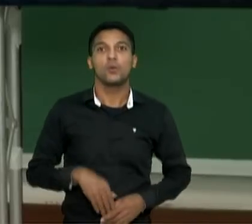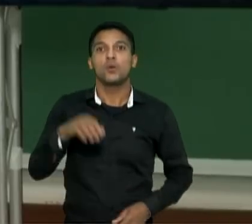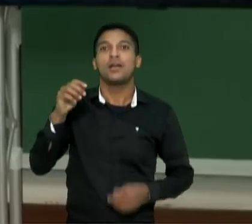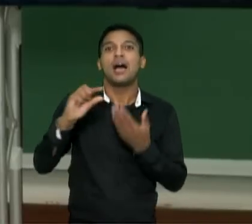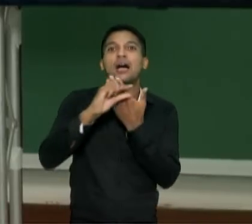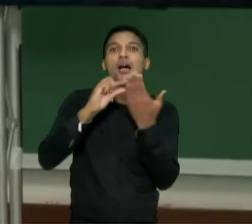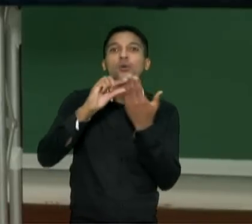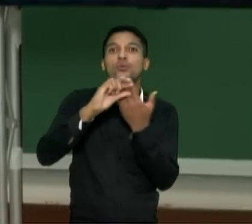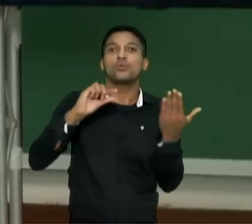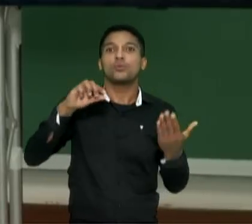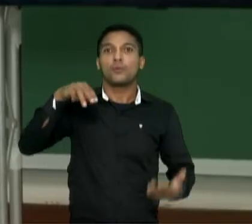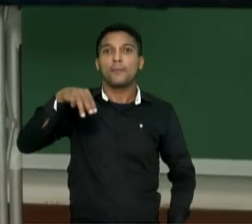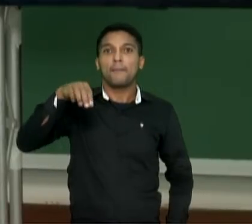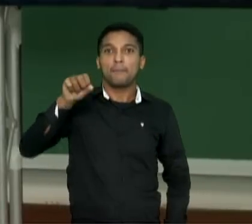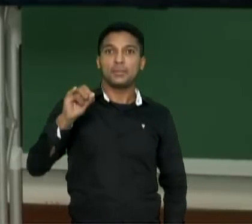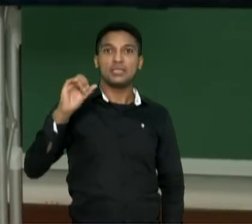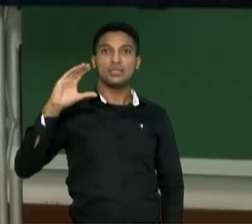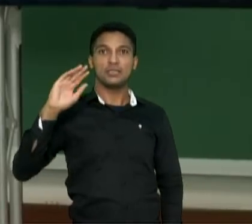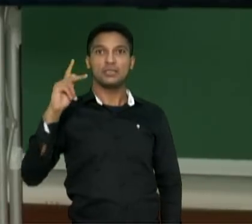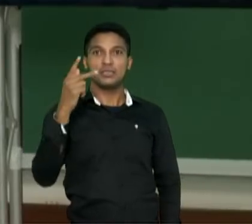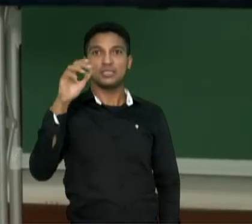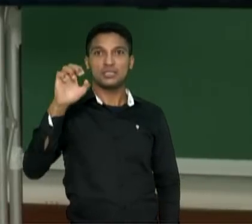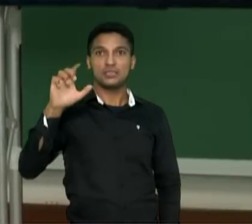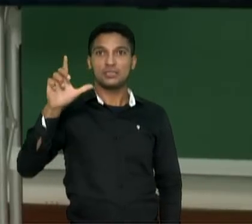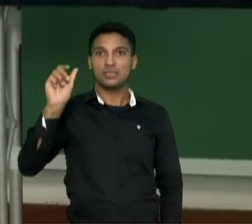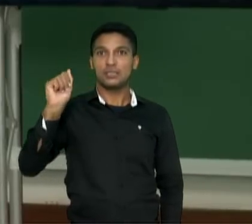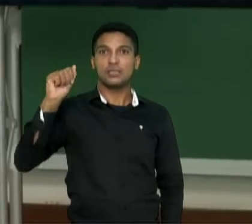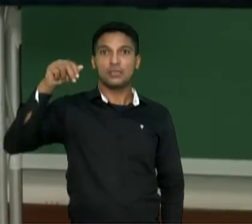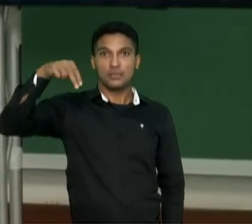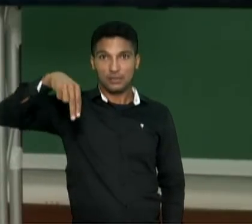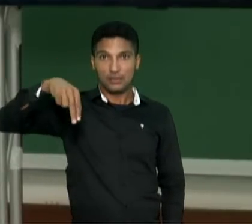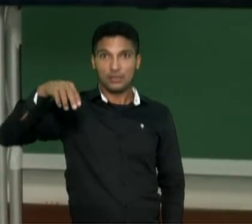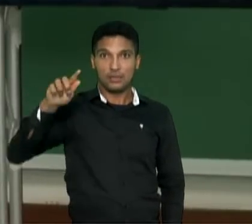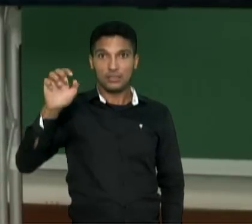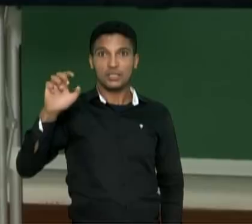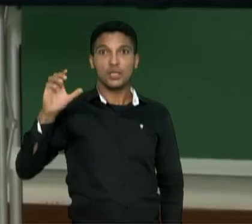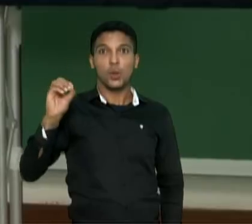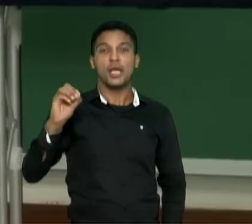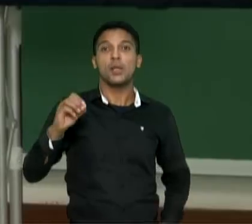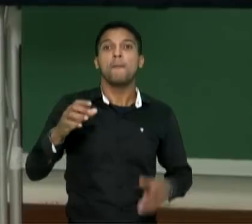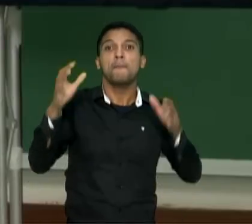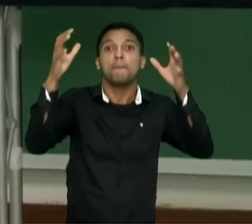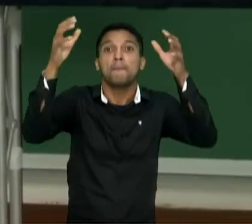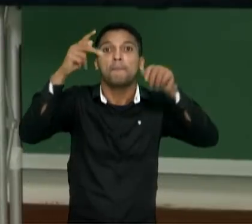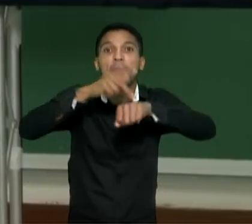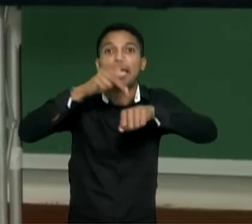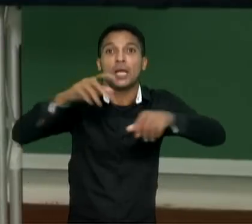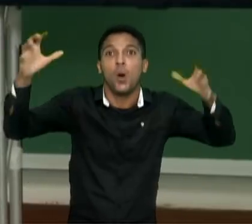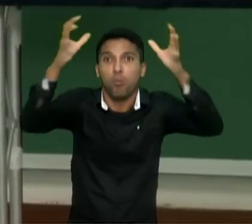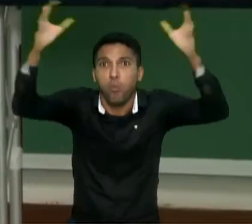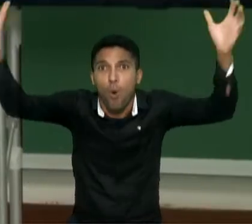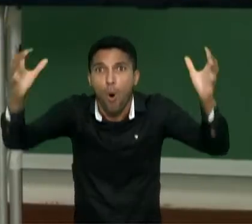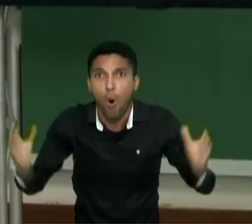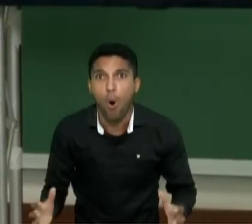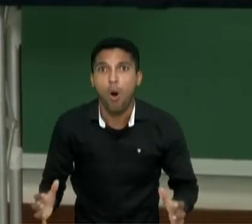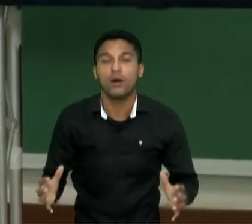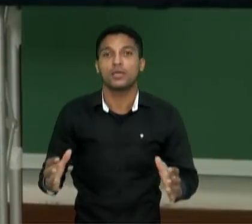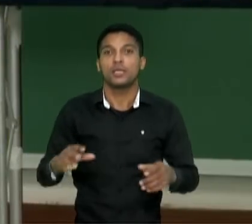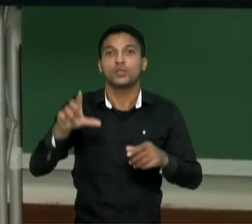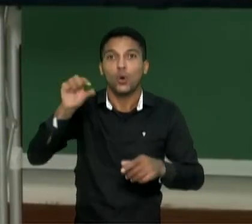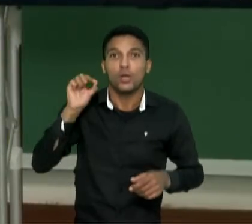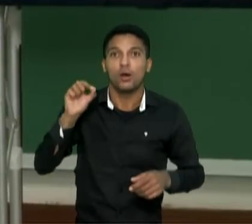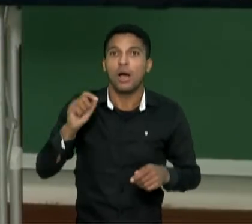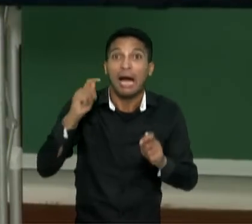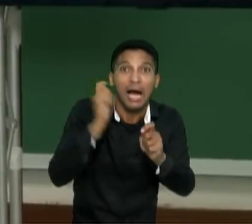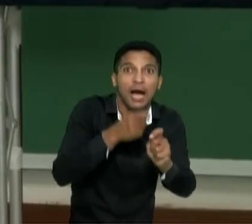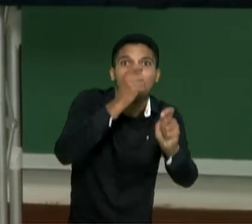E é um trabalho enorme, ele levou bastante tempo fazendo. E o fato dele ser bastante ampliado dá uma característica